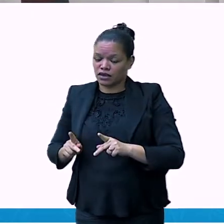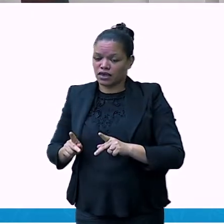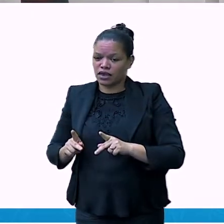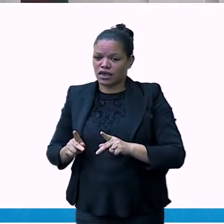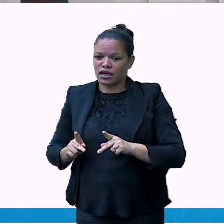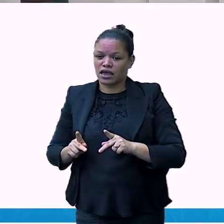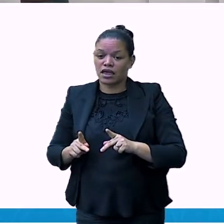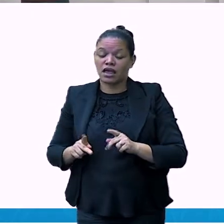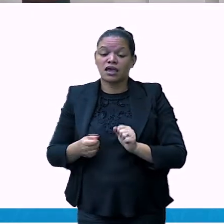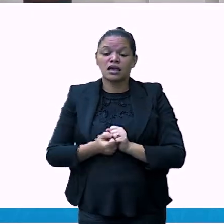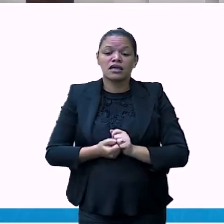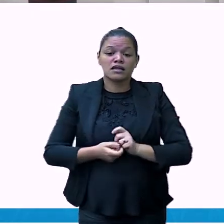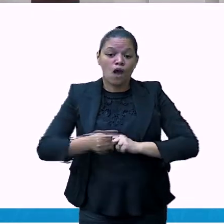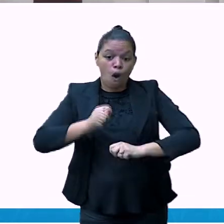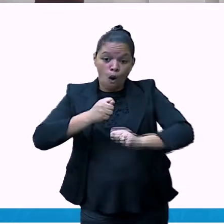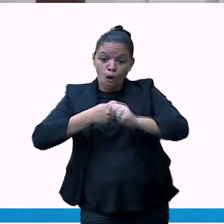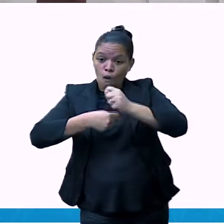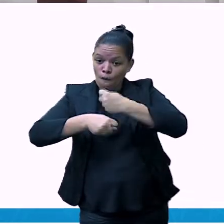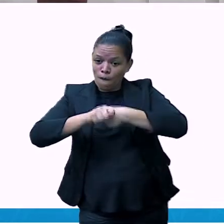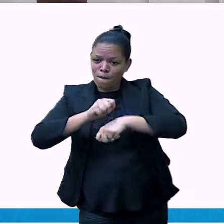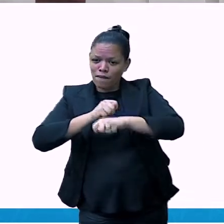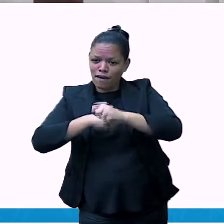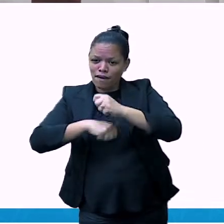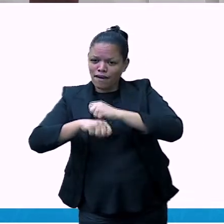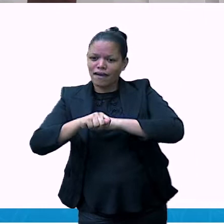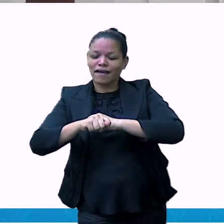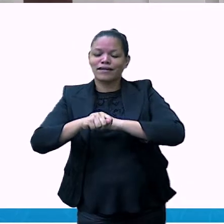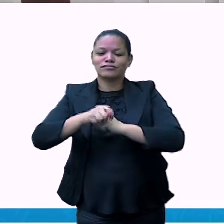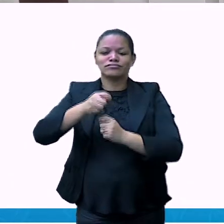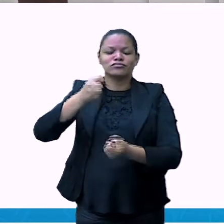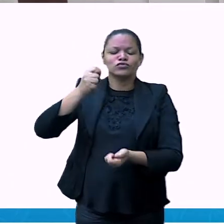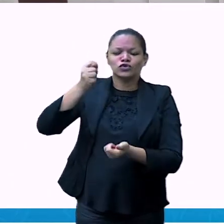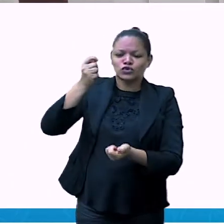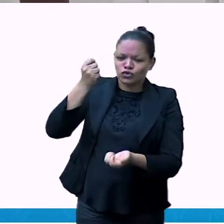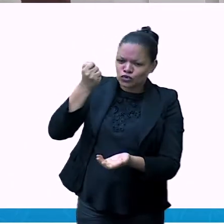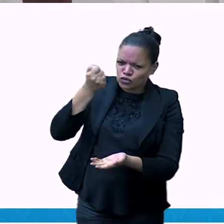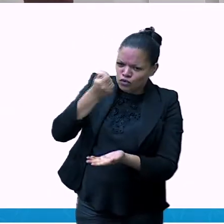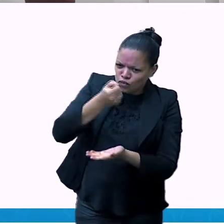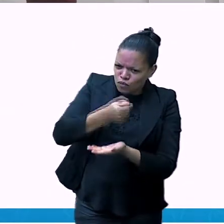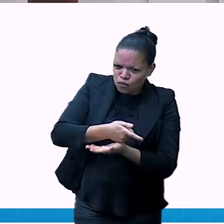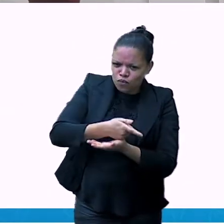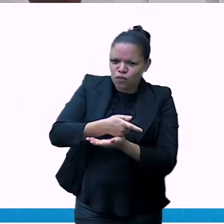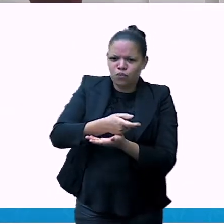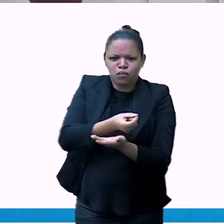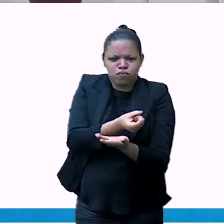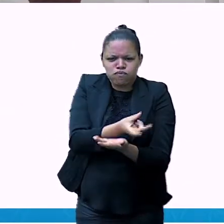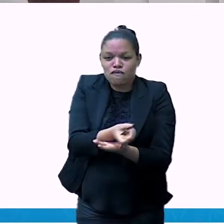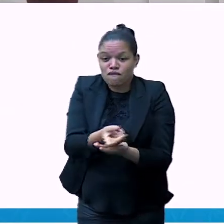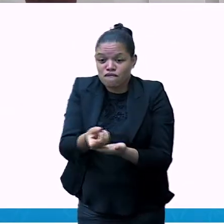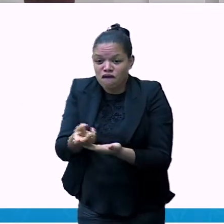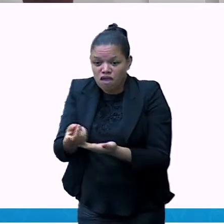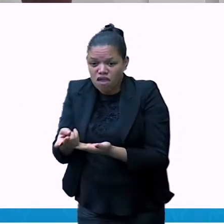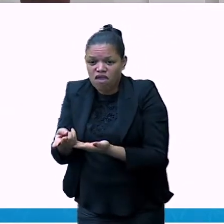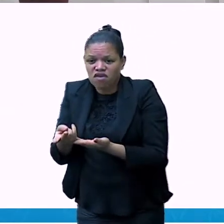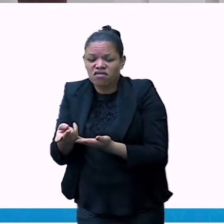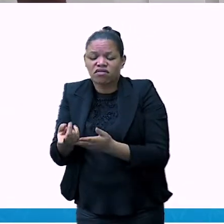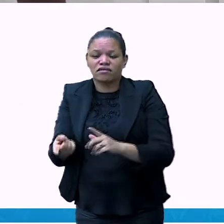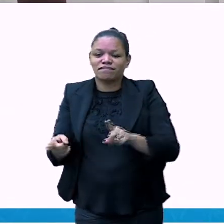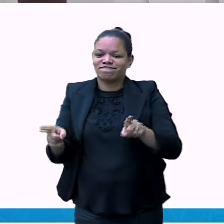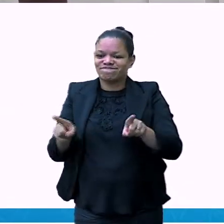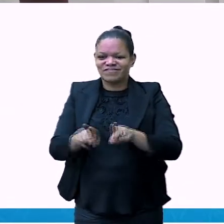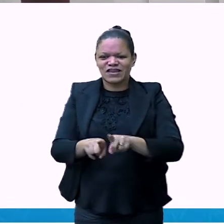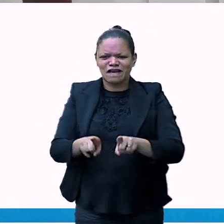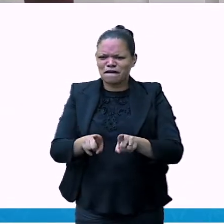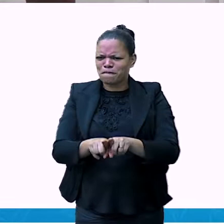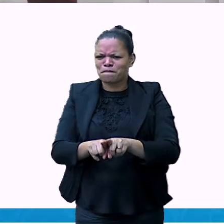comércio exterior. Então, é um ciclo de venda, de compra, de produção, Tanto de produtos agrícolas ou